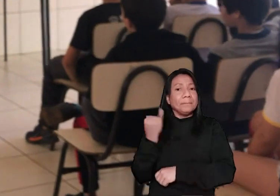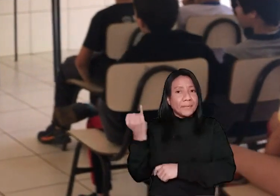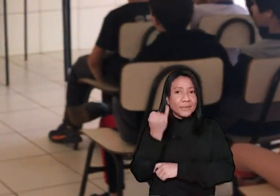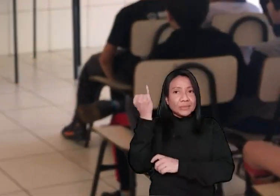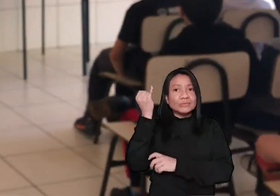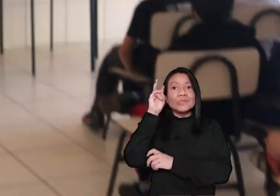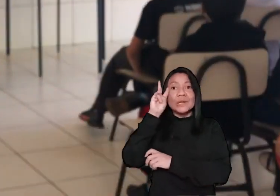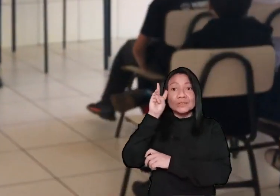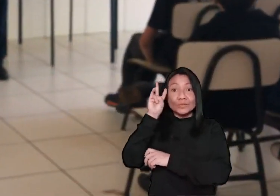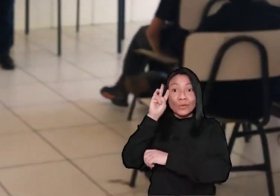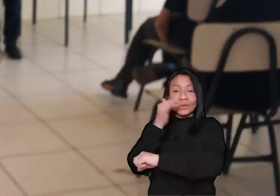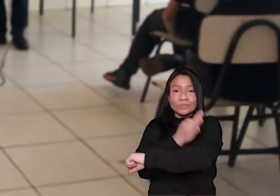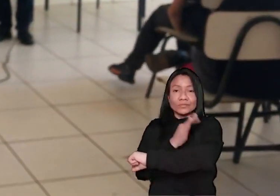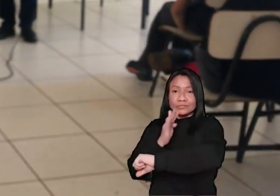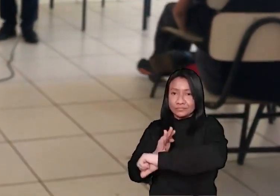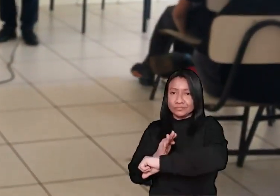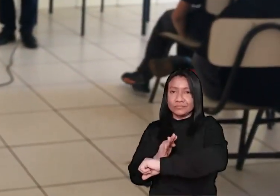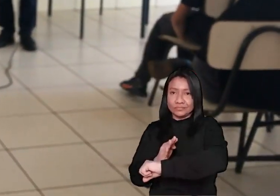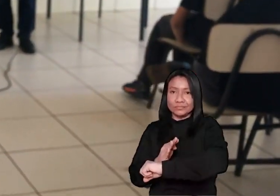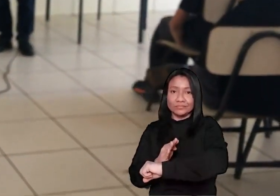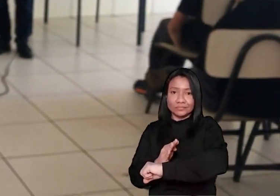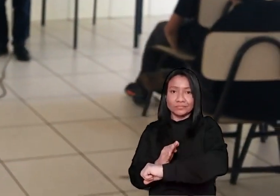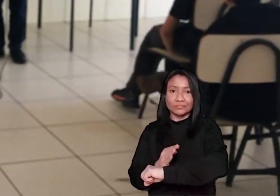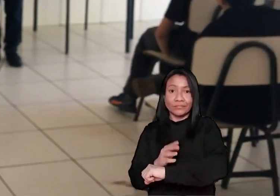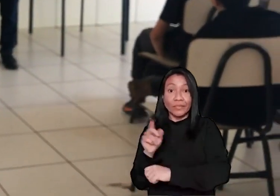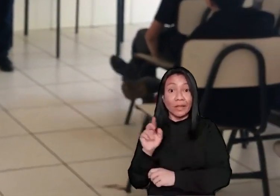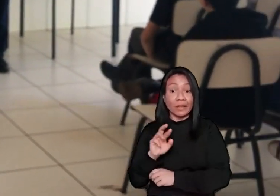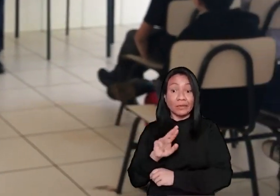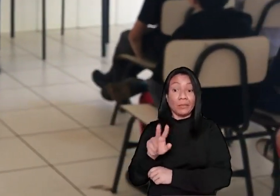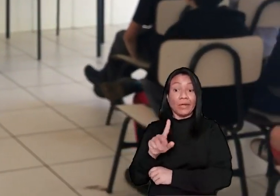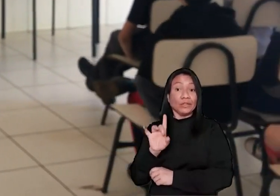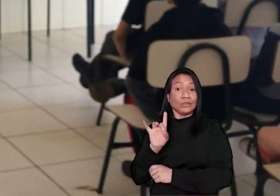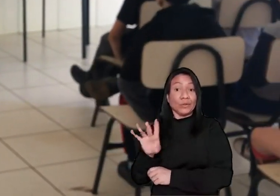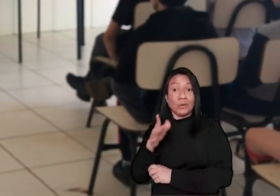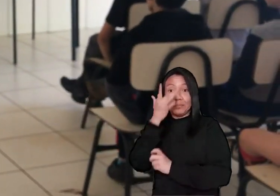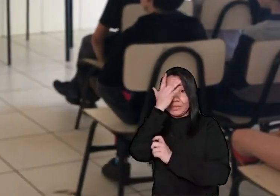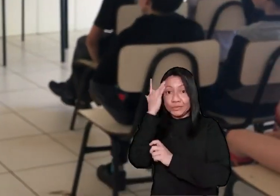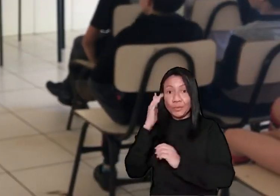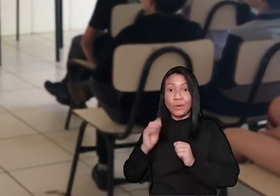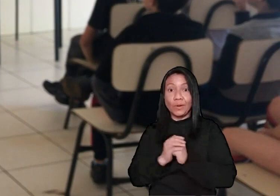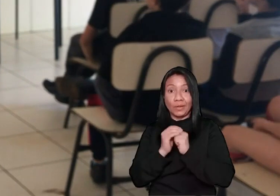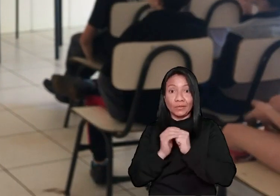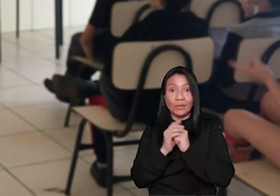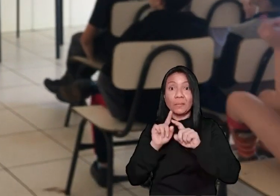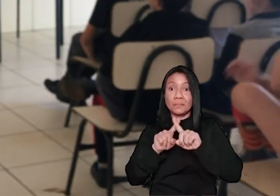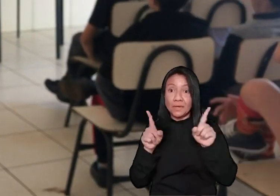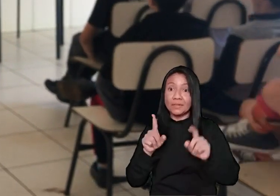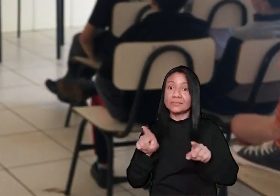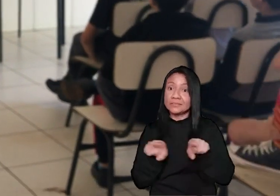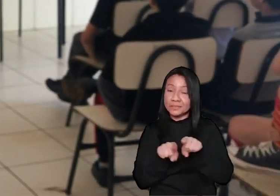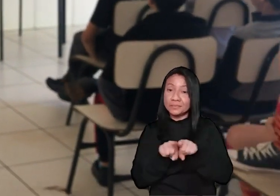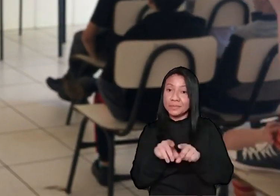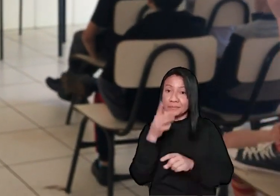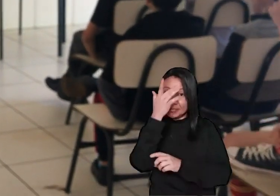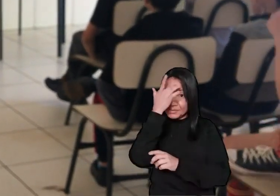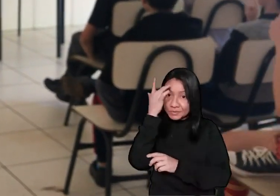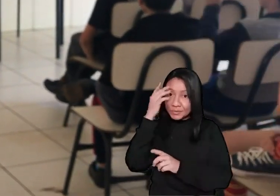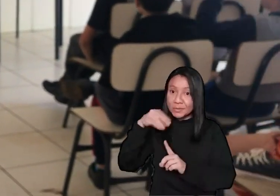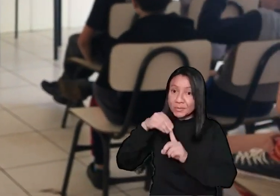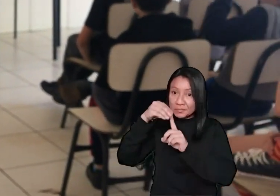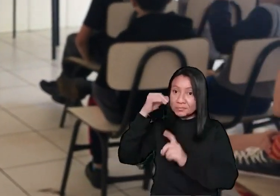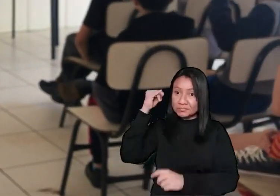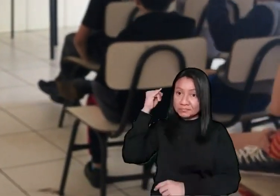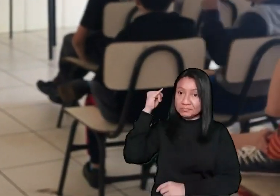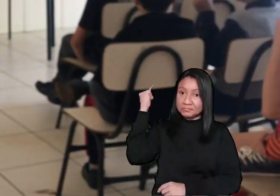Beltrão, porque foi ele praticamente que começou tudo aqui, né? Ele que implantou paróquias, ele que começou